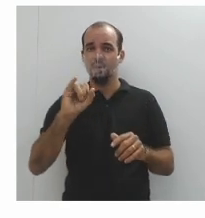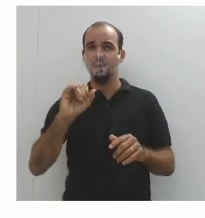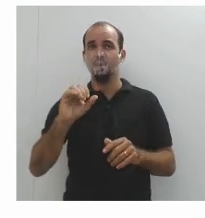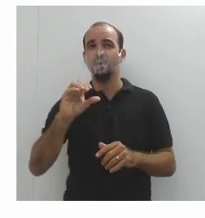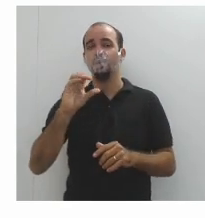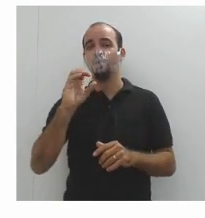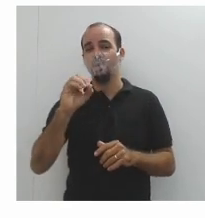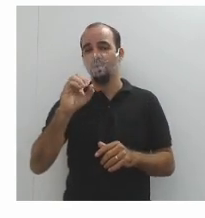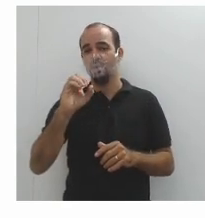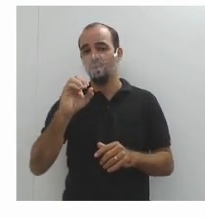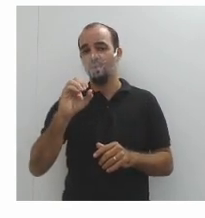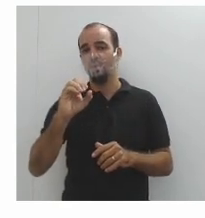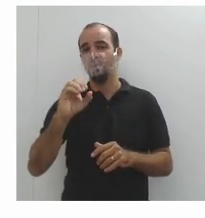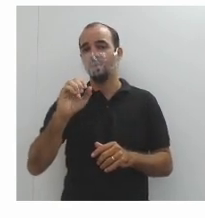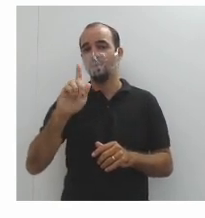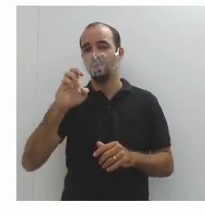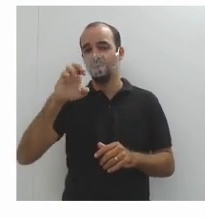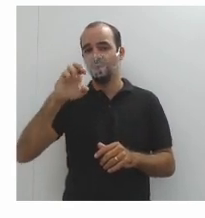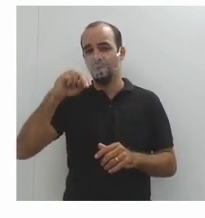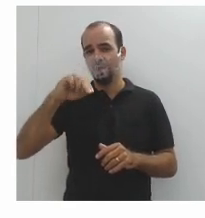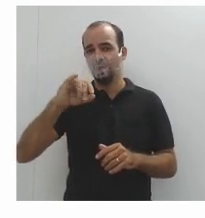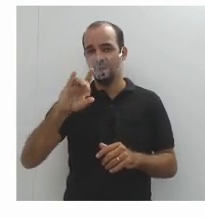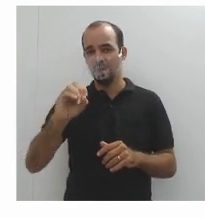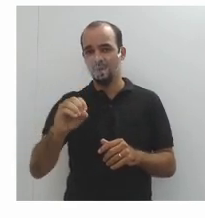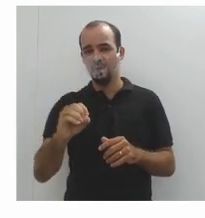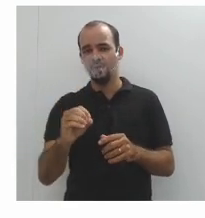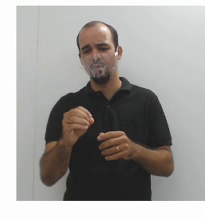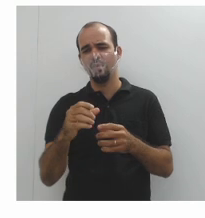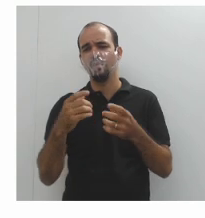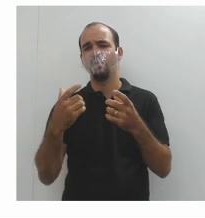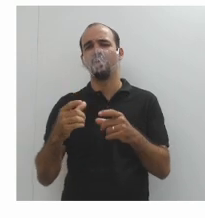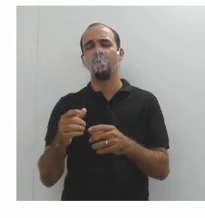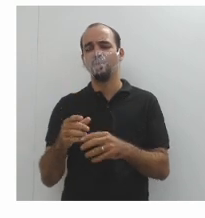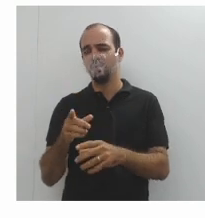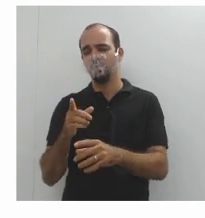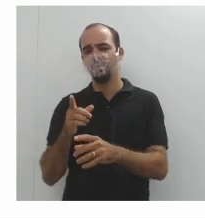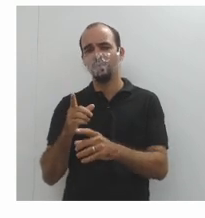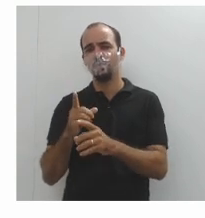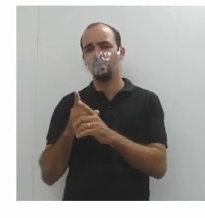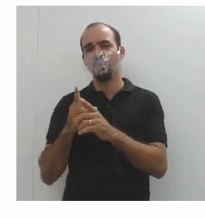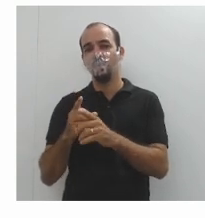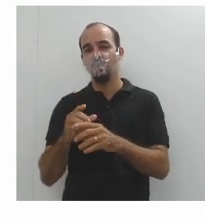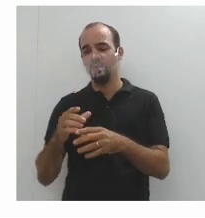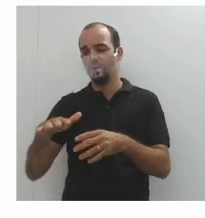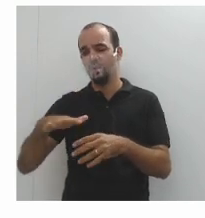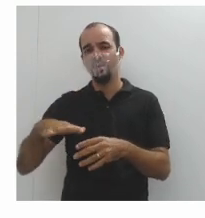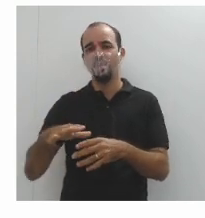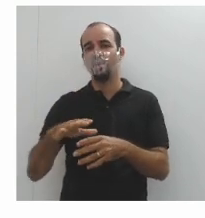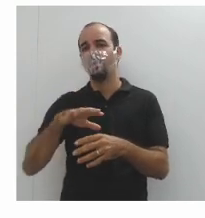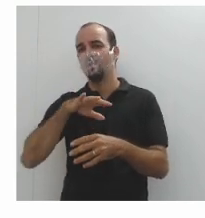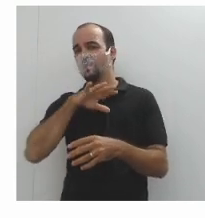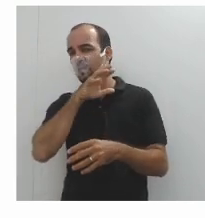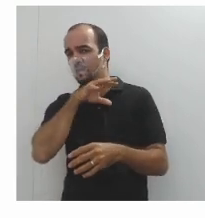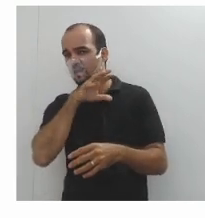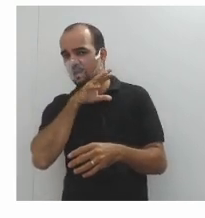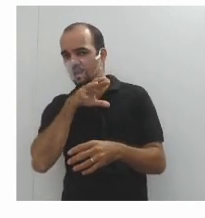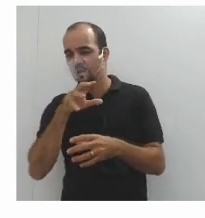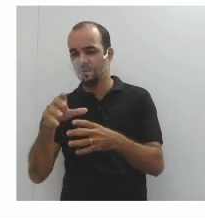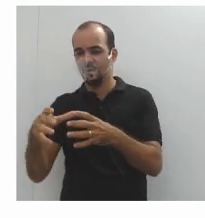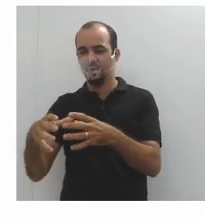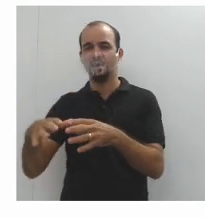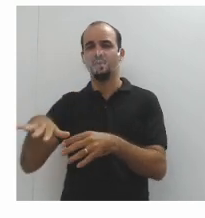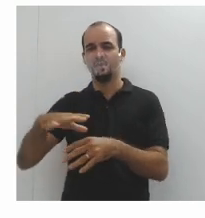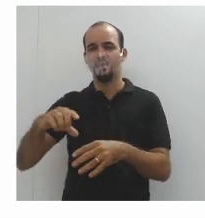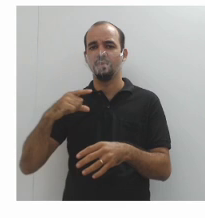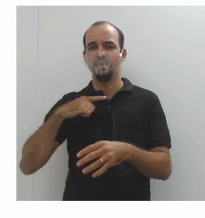animais, como fonte de energia dos animais. Quando eu quebro o